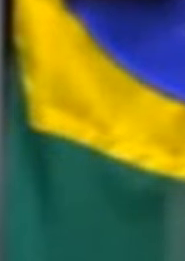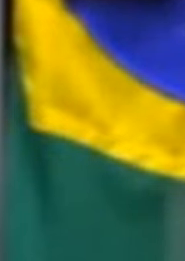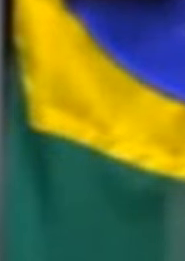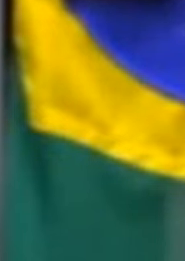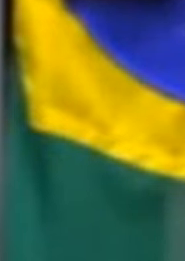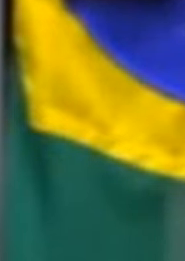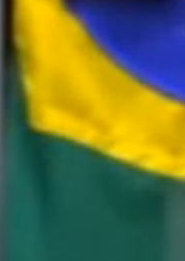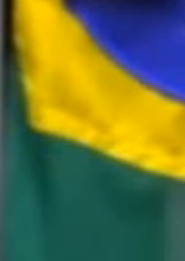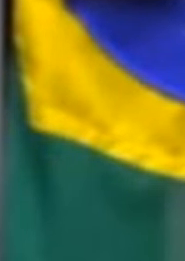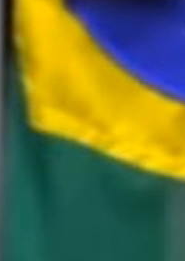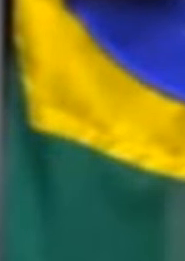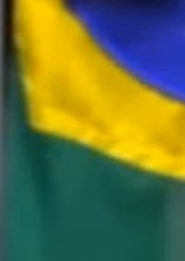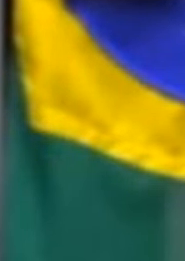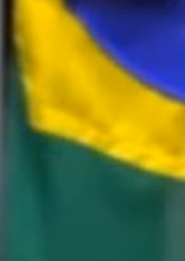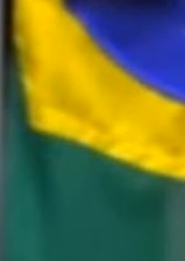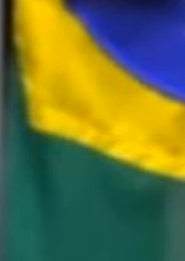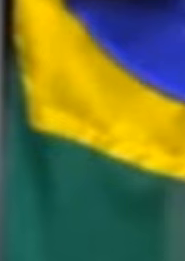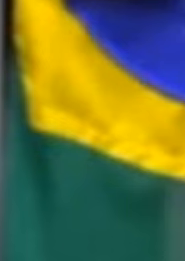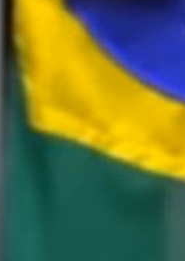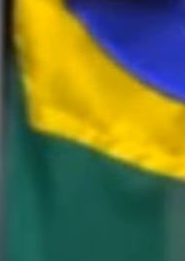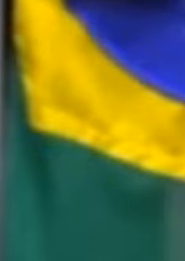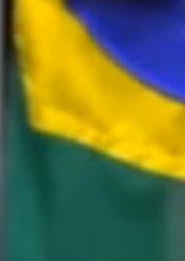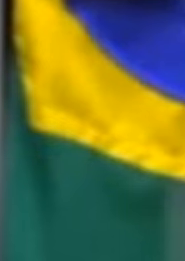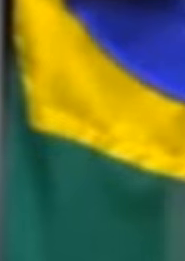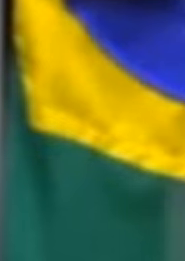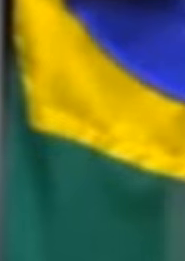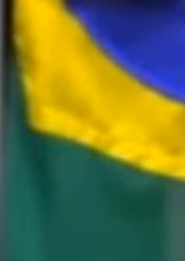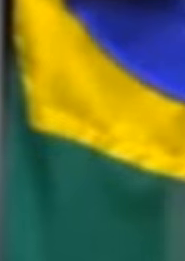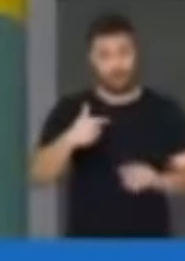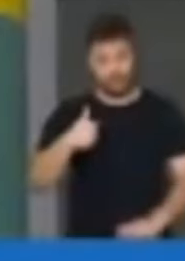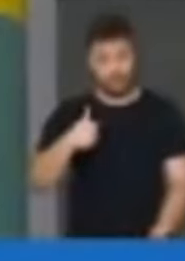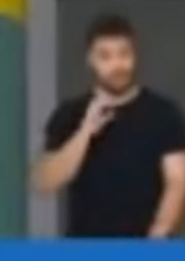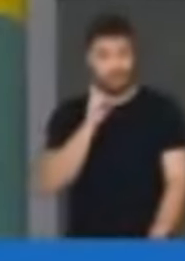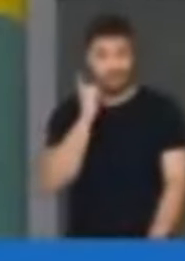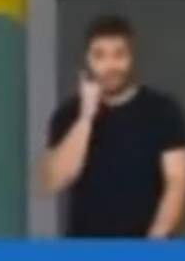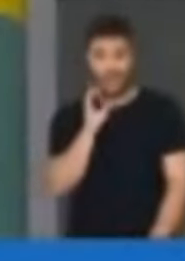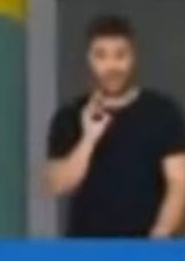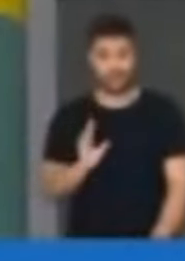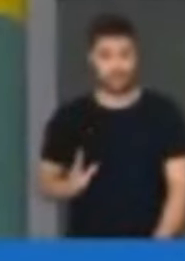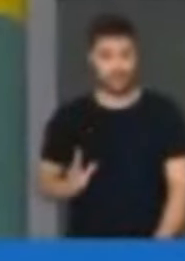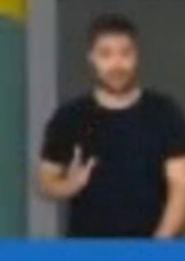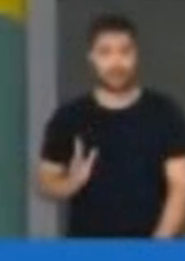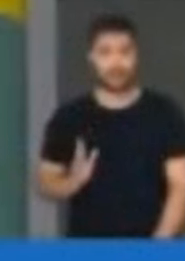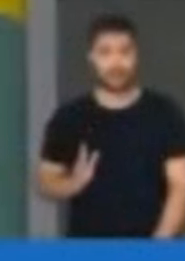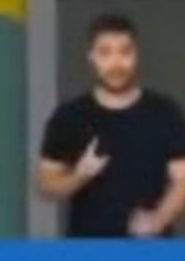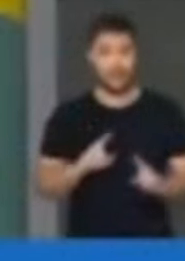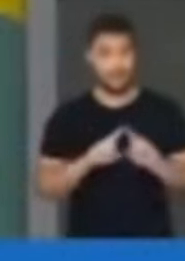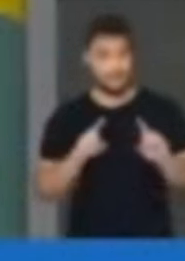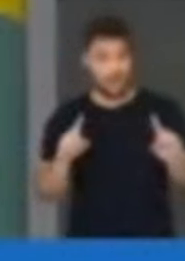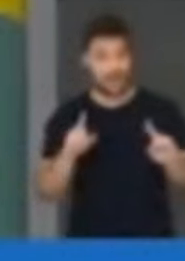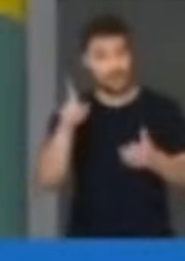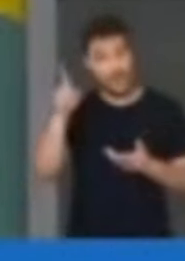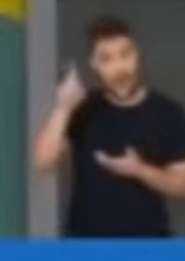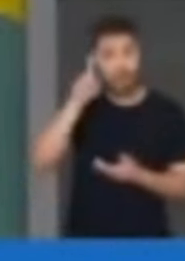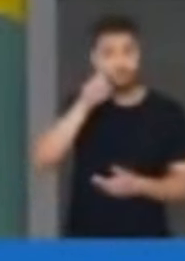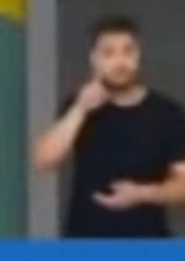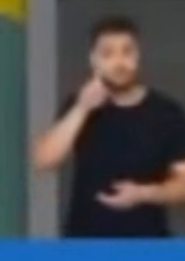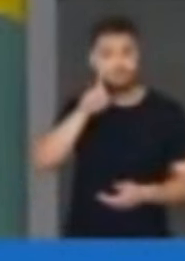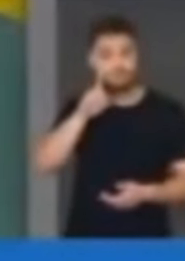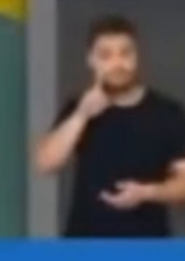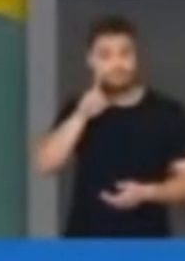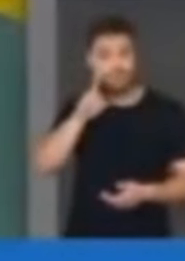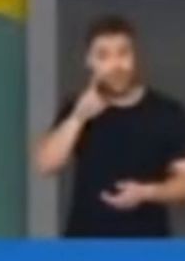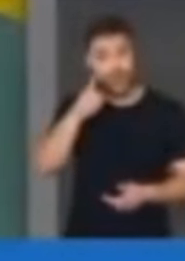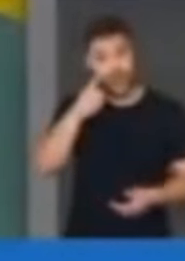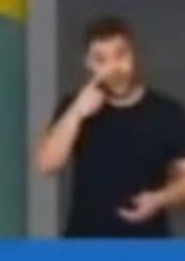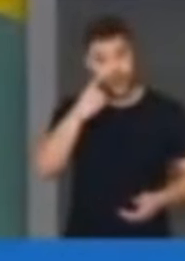aumentando. Eu não estou fazendo ameaça, até porque eu sou um simples deputado, mas eu ando muito pelos Estados Unidos. E eu estou falando